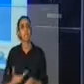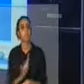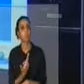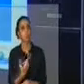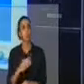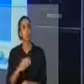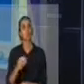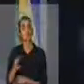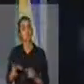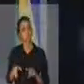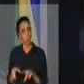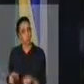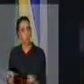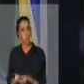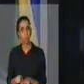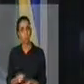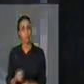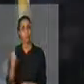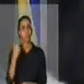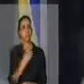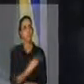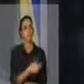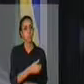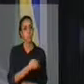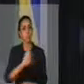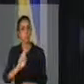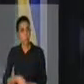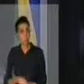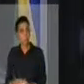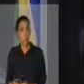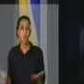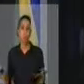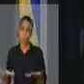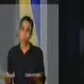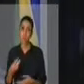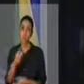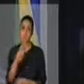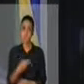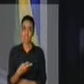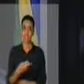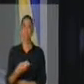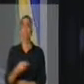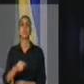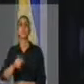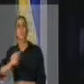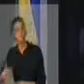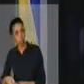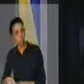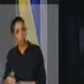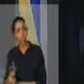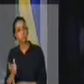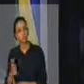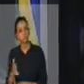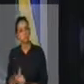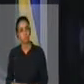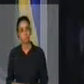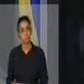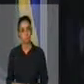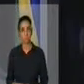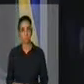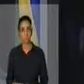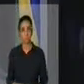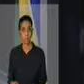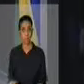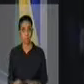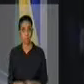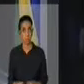oncológicas, crescemos de 250 mil para 313 mil cirurgias nesse período. Foram